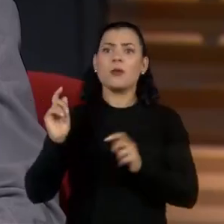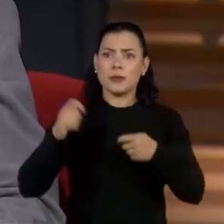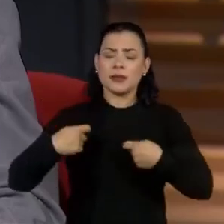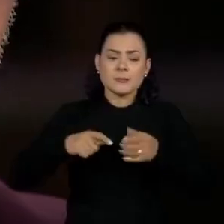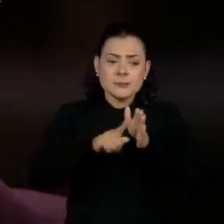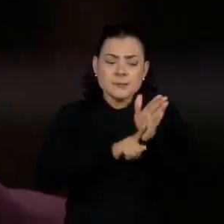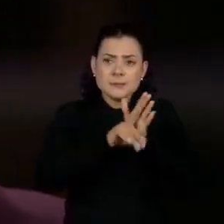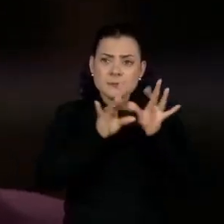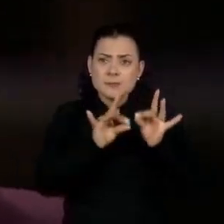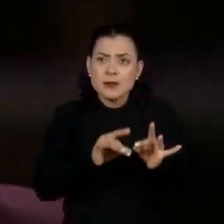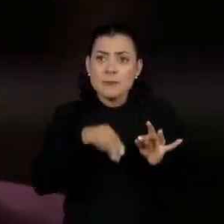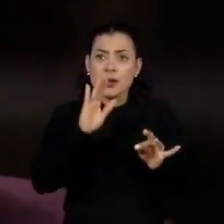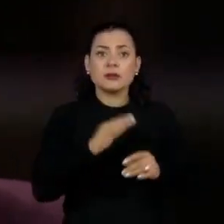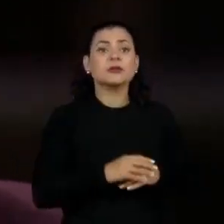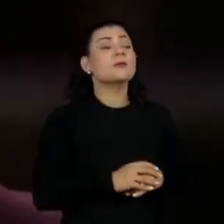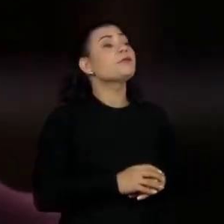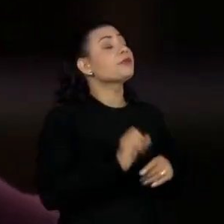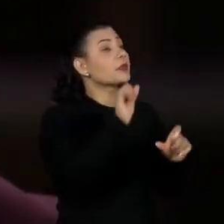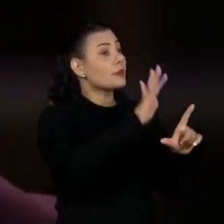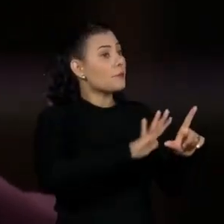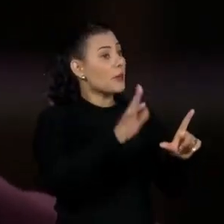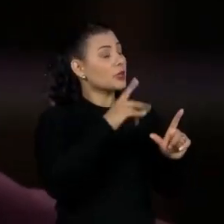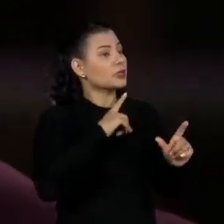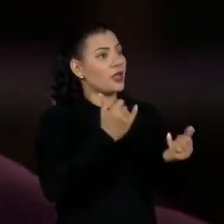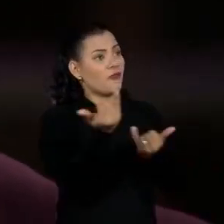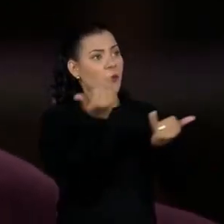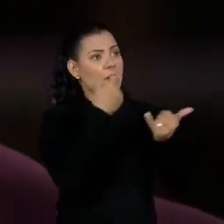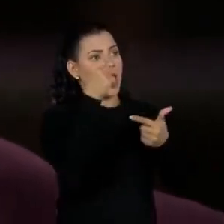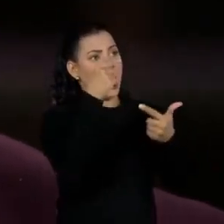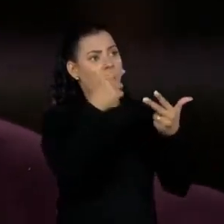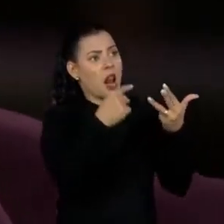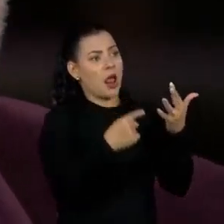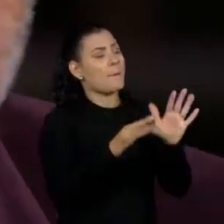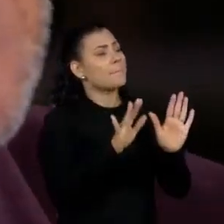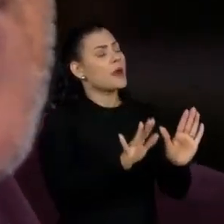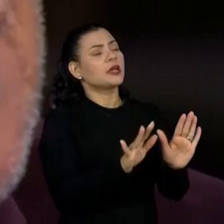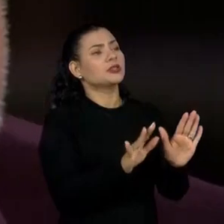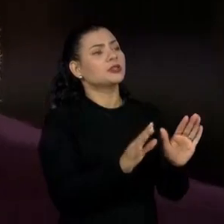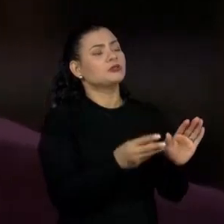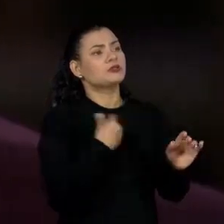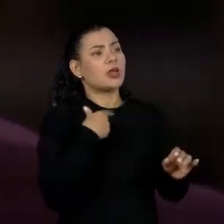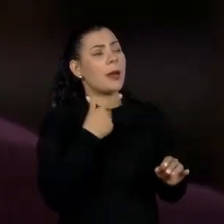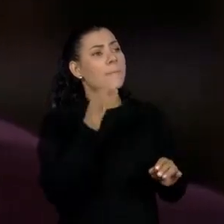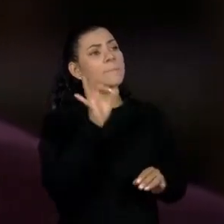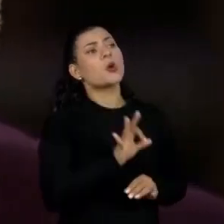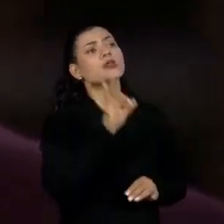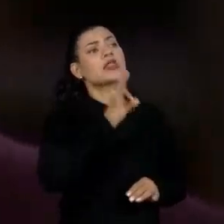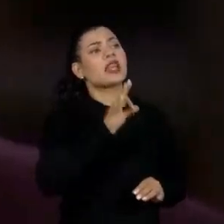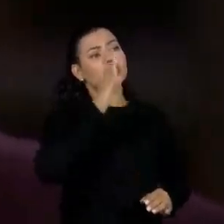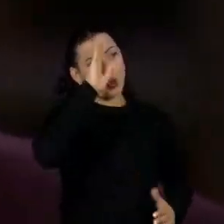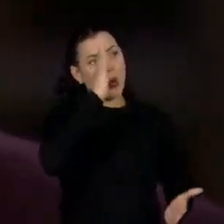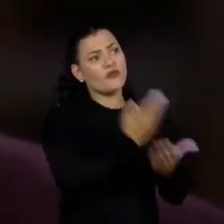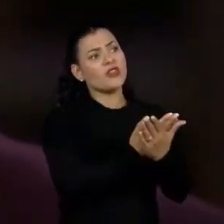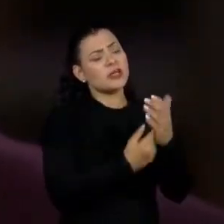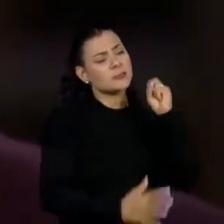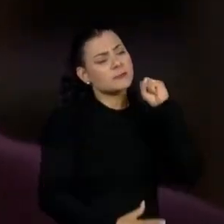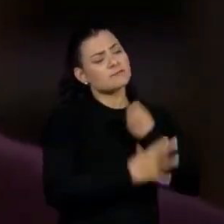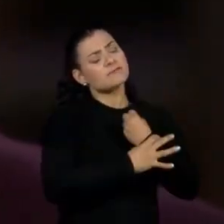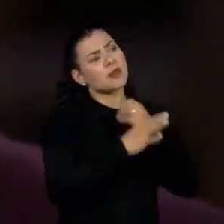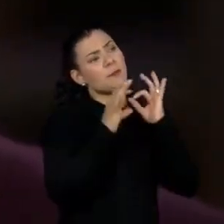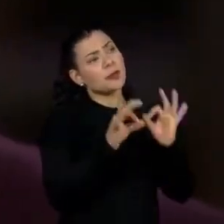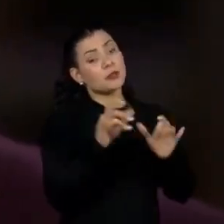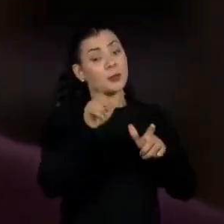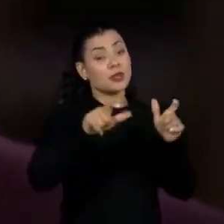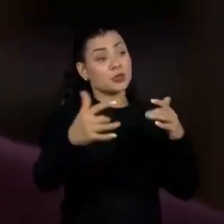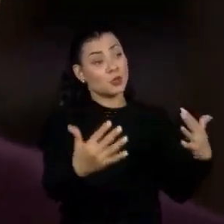são imagens que carregam muitas informações e qual é a precisão delas para algum negacionista